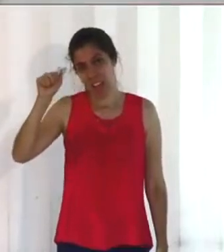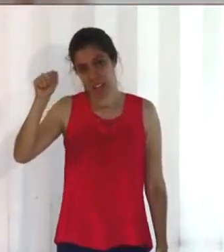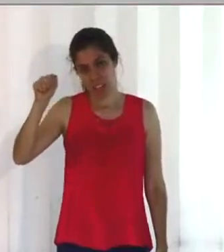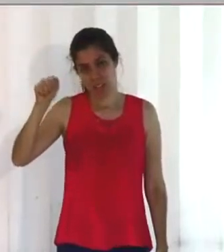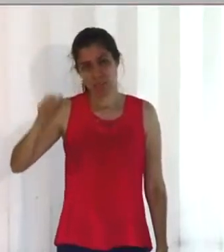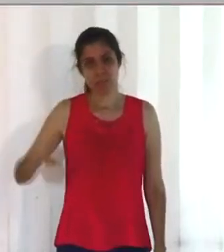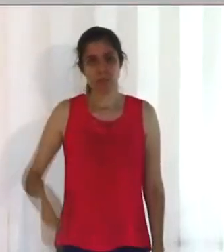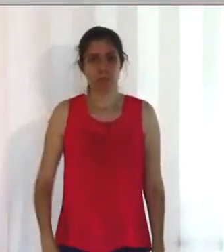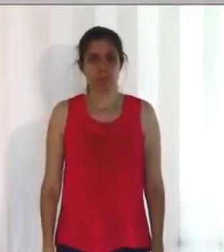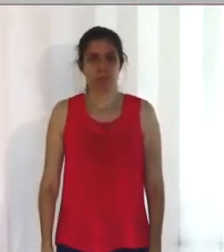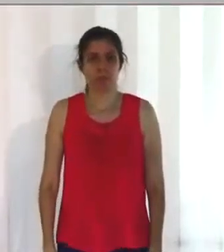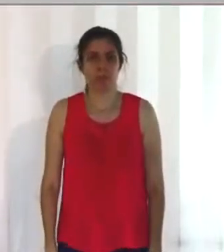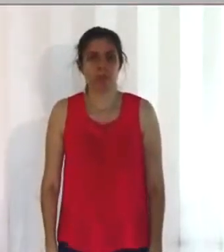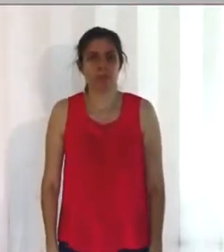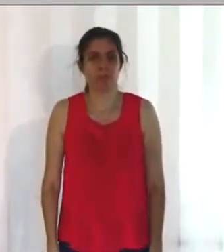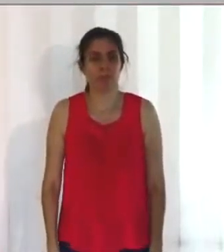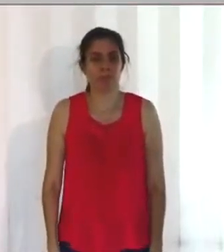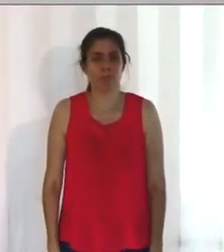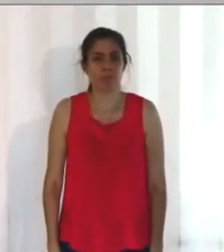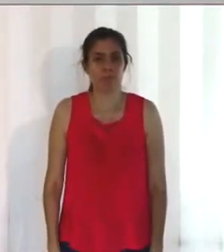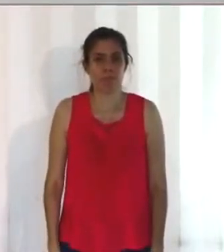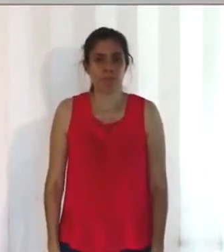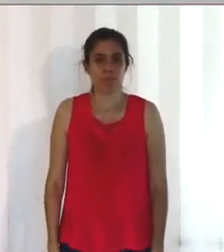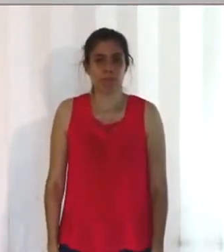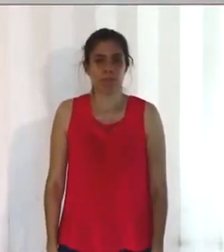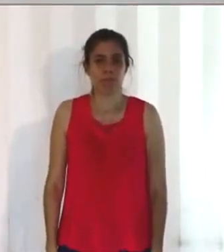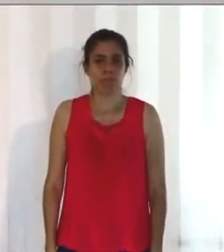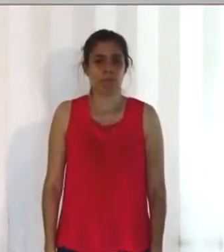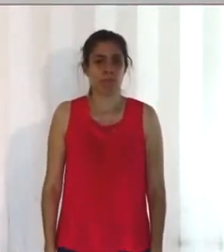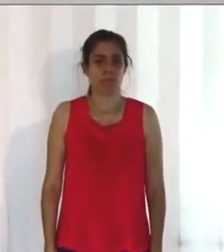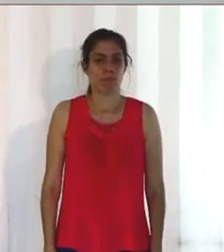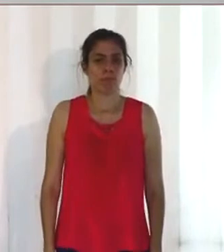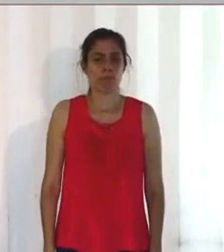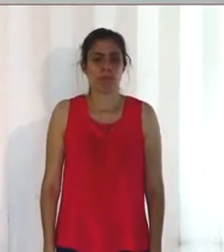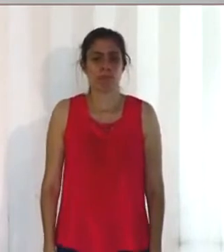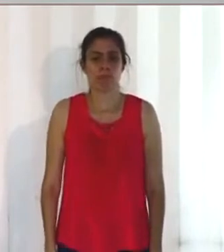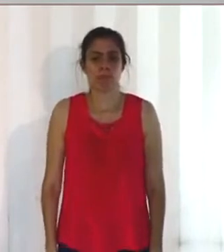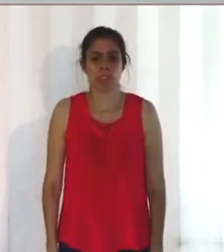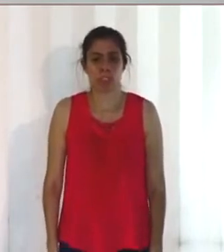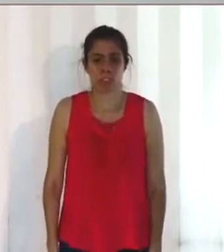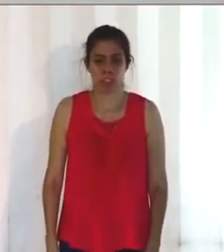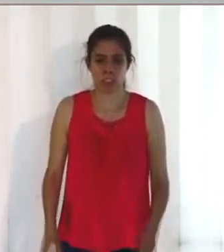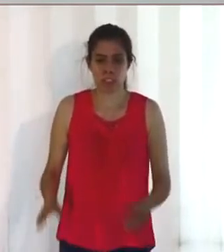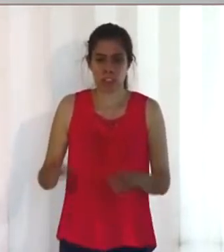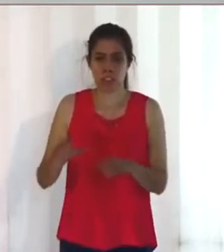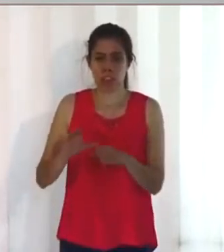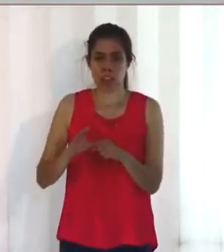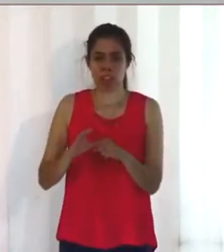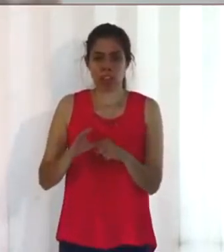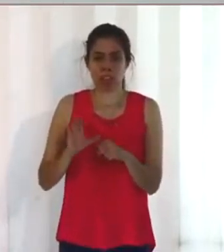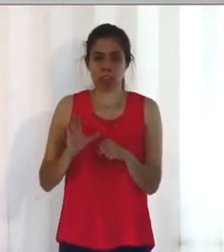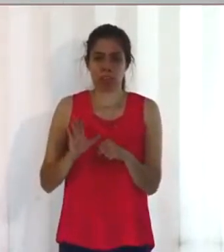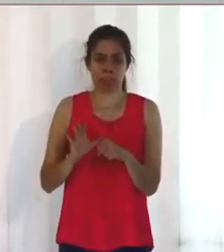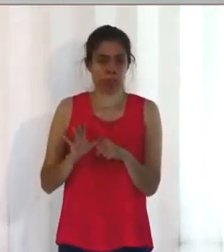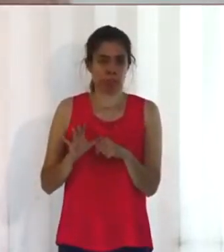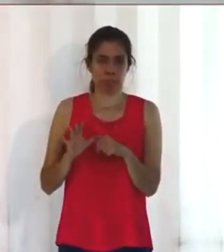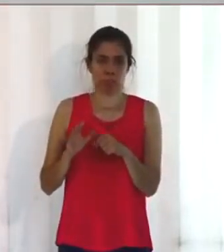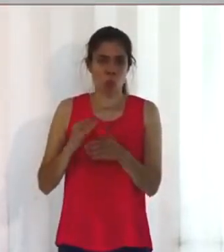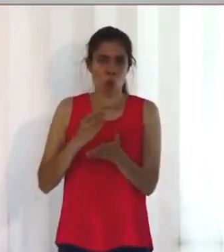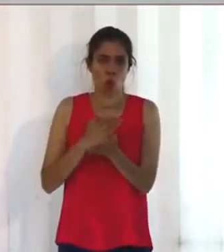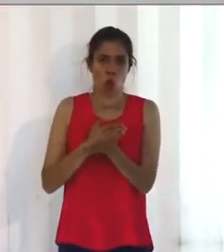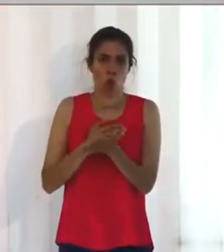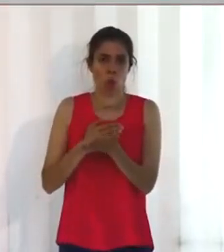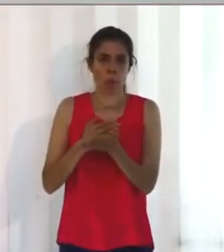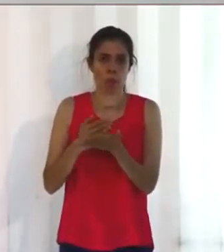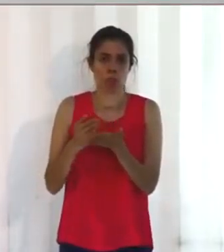aí que nós estamos vivendo agora. Por quê? Porque a peste bubônica, quando invadiu a Europa, num